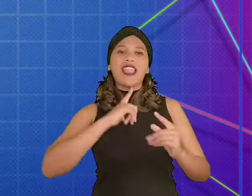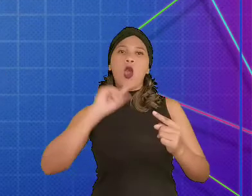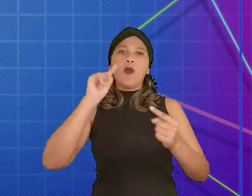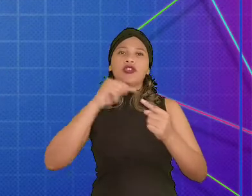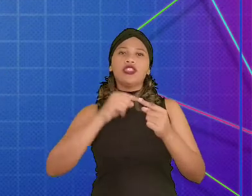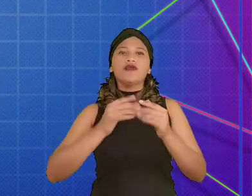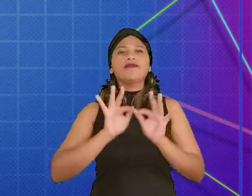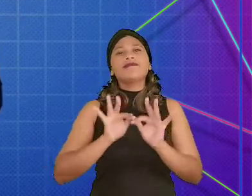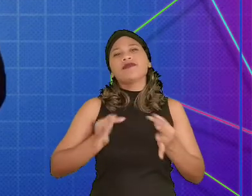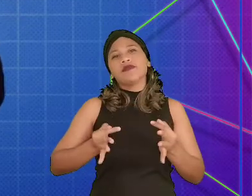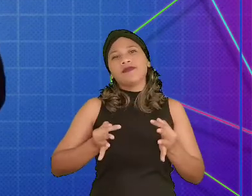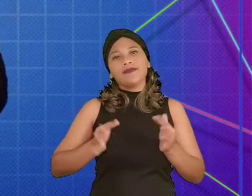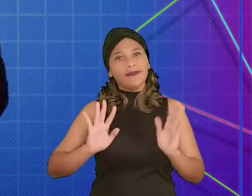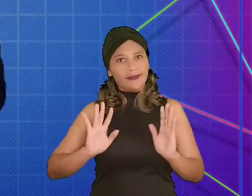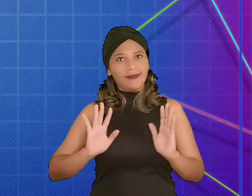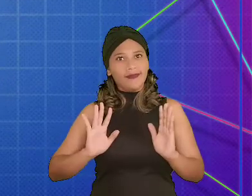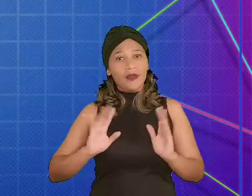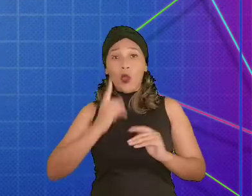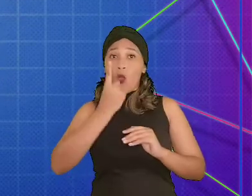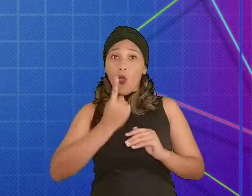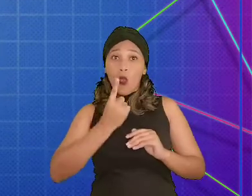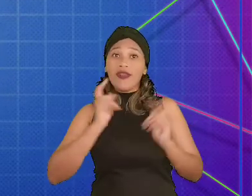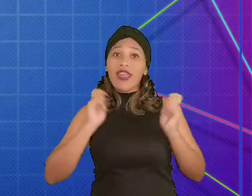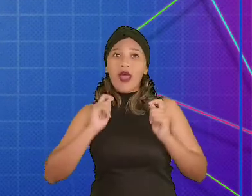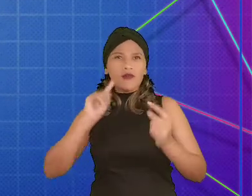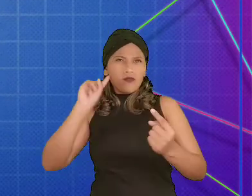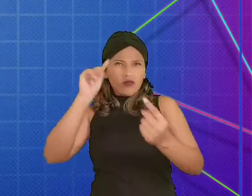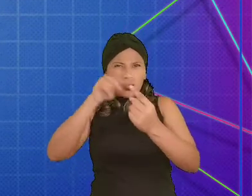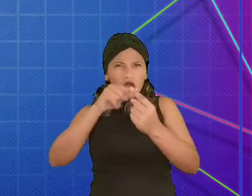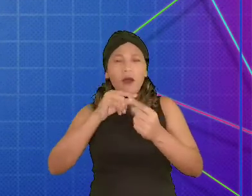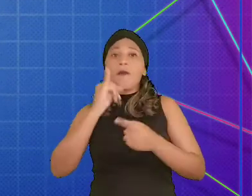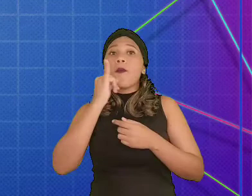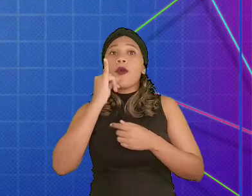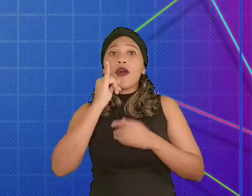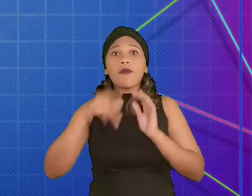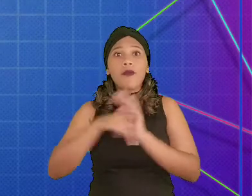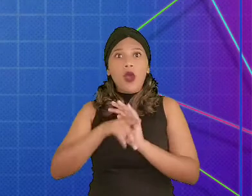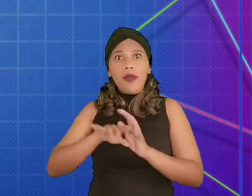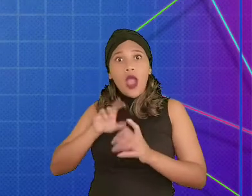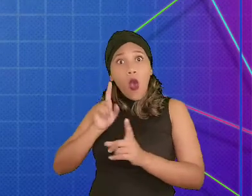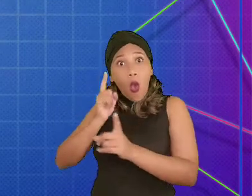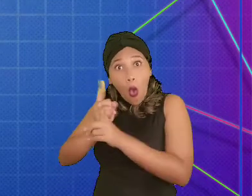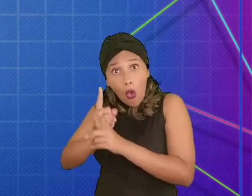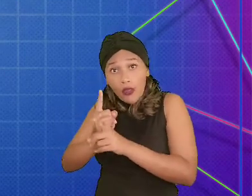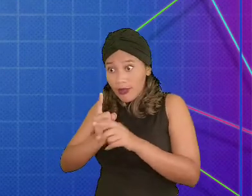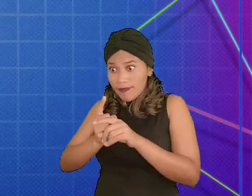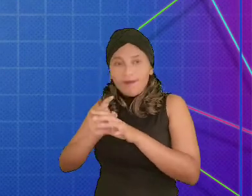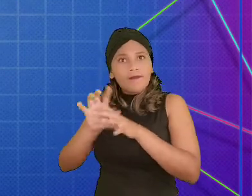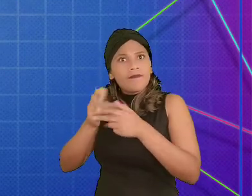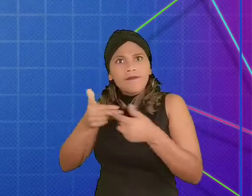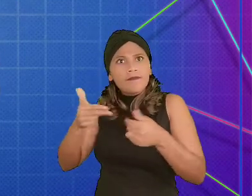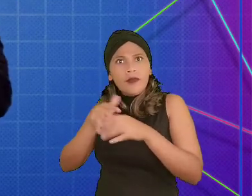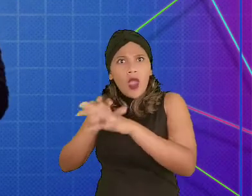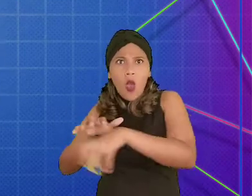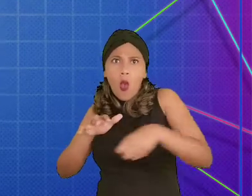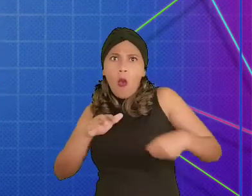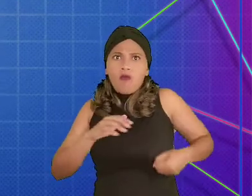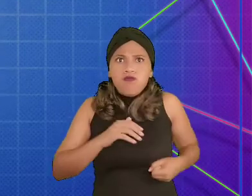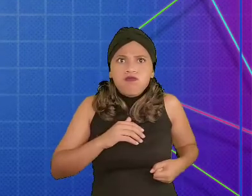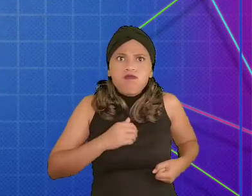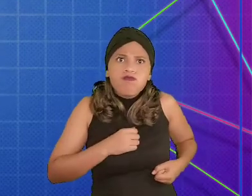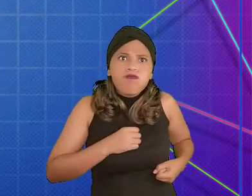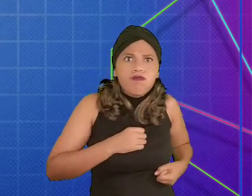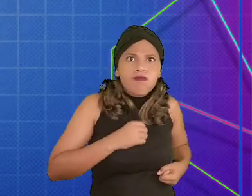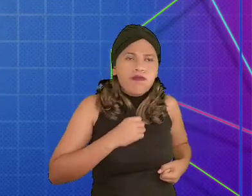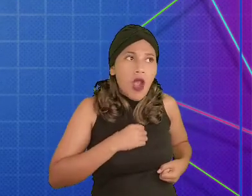esses objetivos menores. Uma fase pode ter um objetivo específico, como fazer o jogador achar algo para ser utilizado contra o chefão no